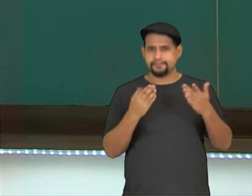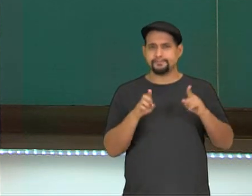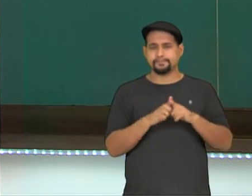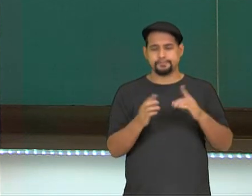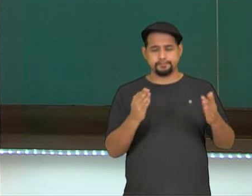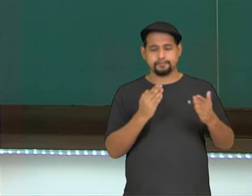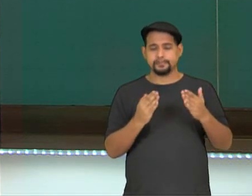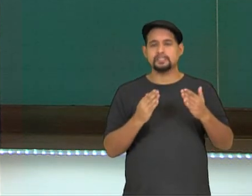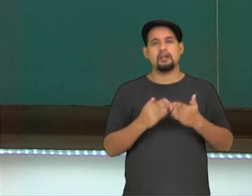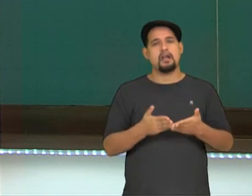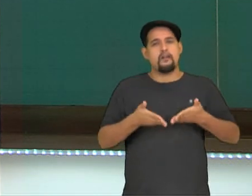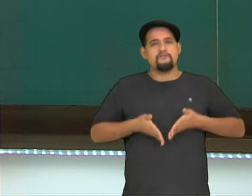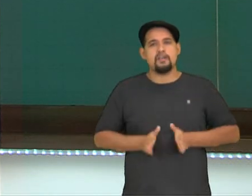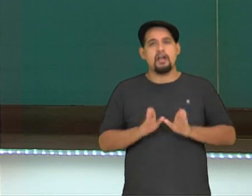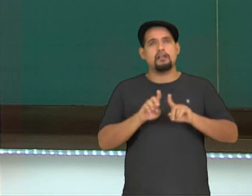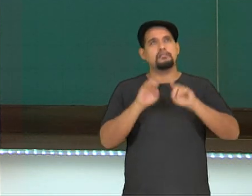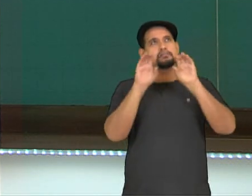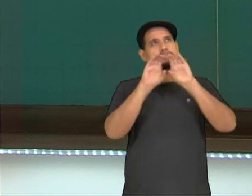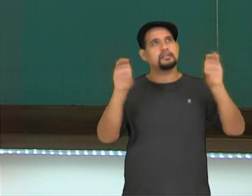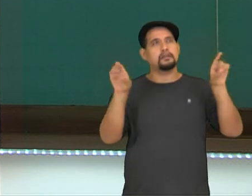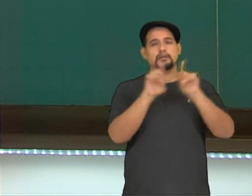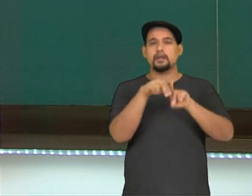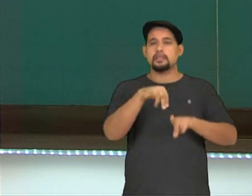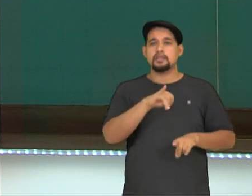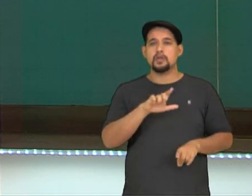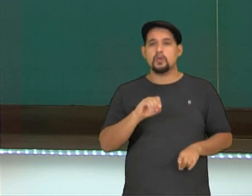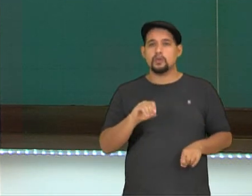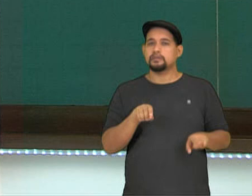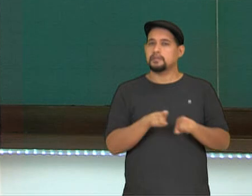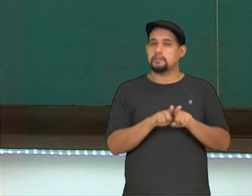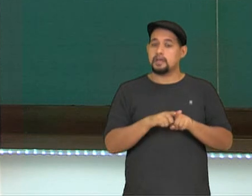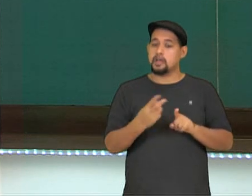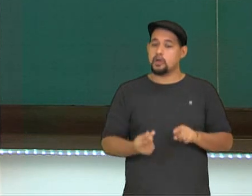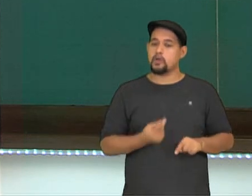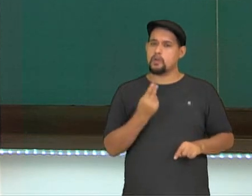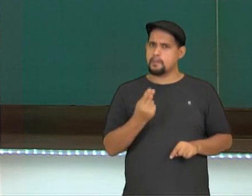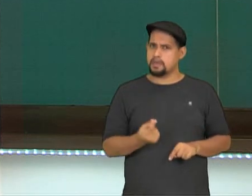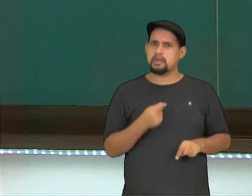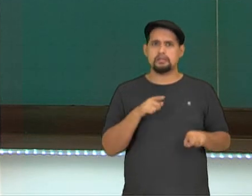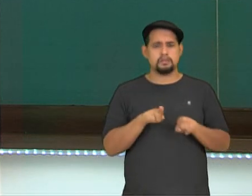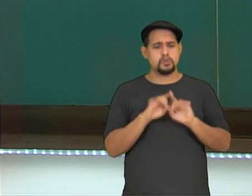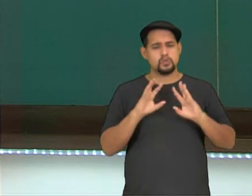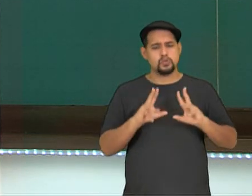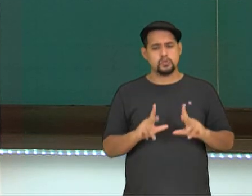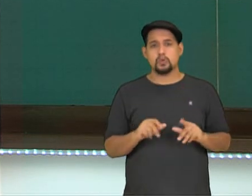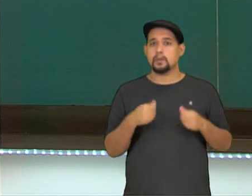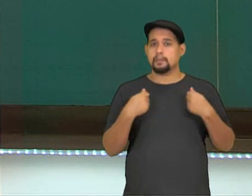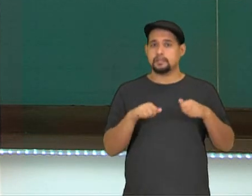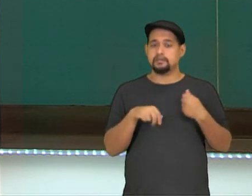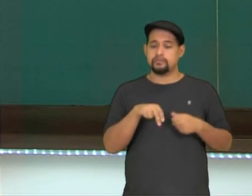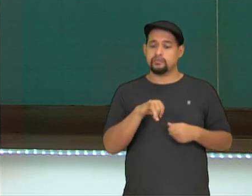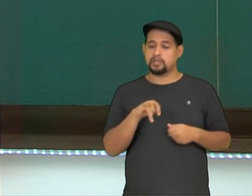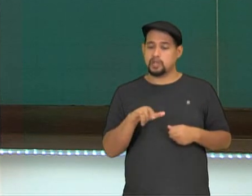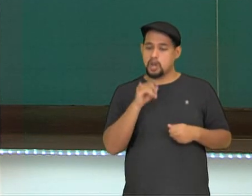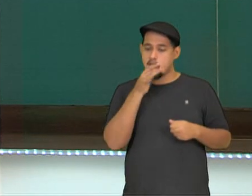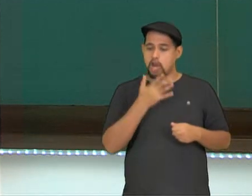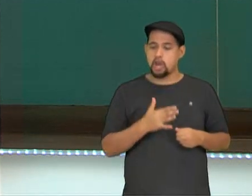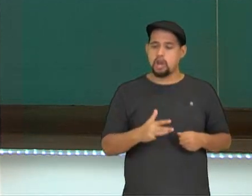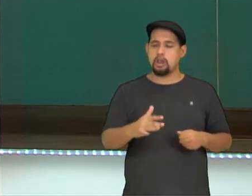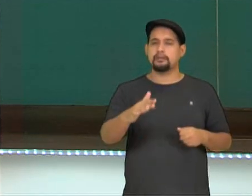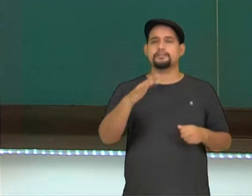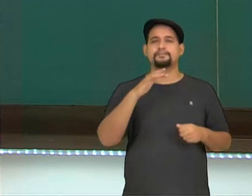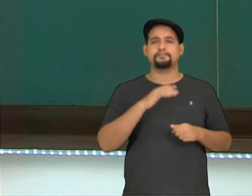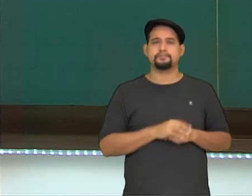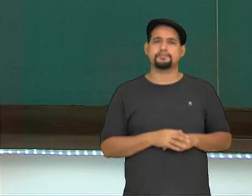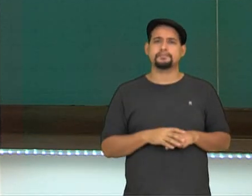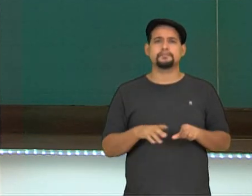associação à fertilidade, associação ao céu, associação ao Nilo, que era a base da economia deles, que eles eram totalmente uma base totalmente